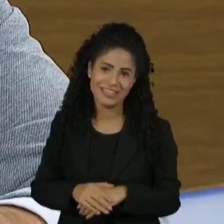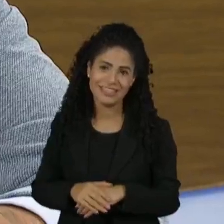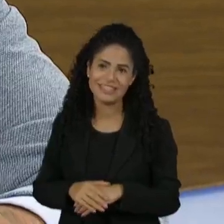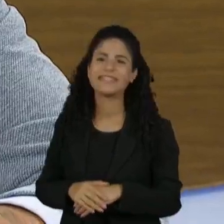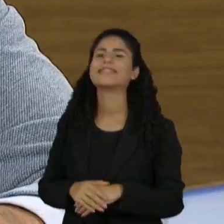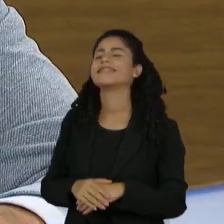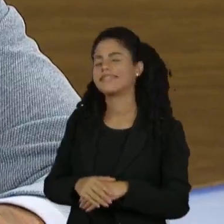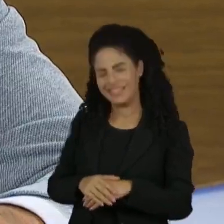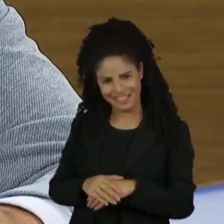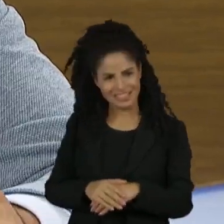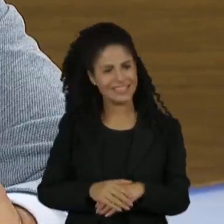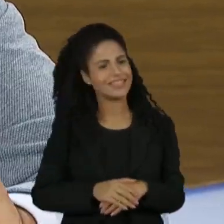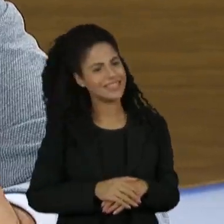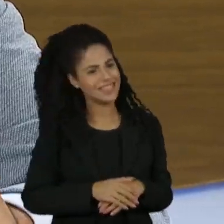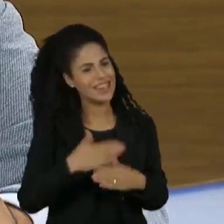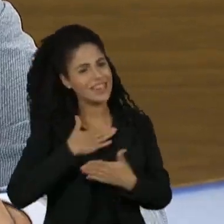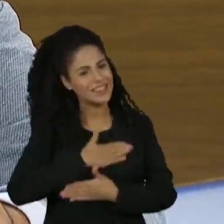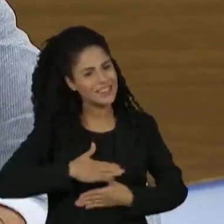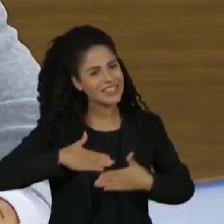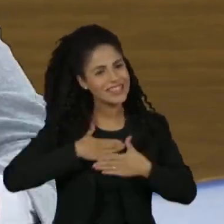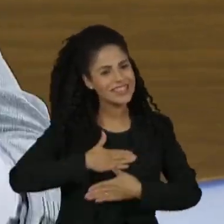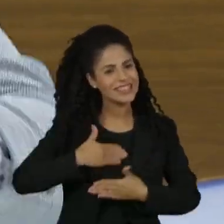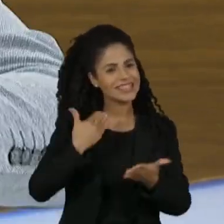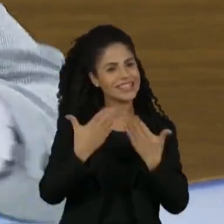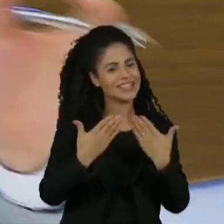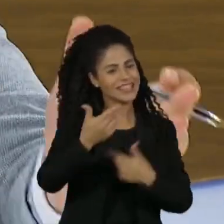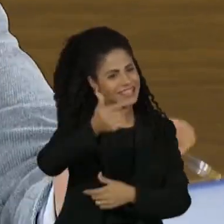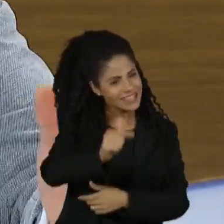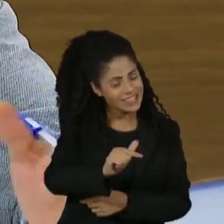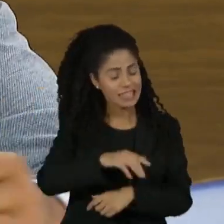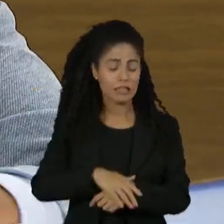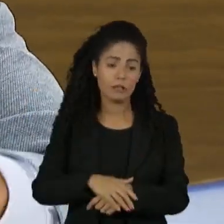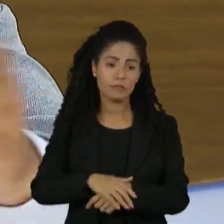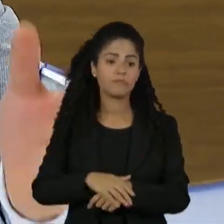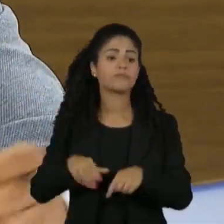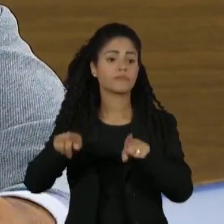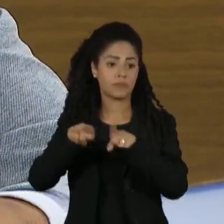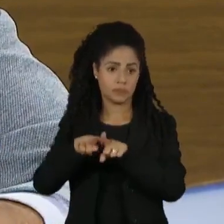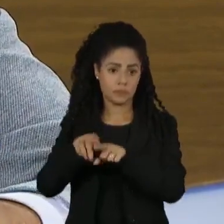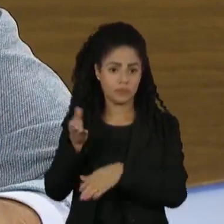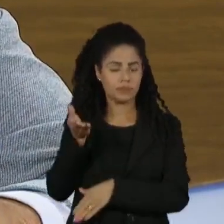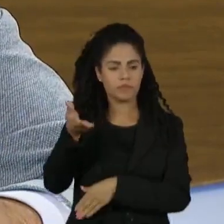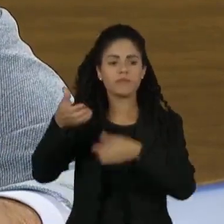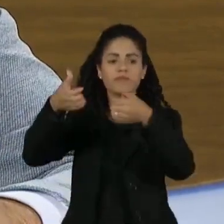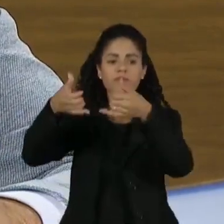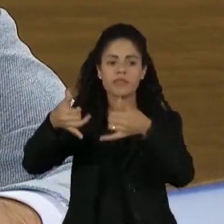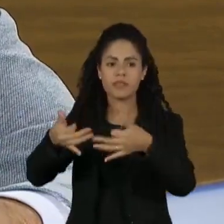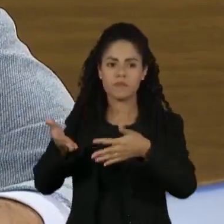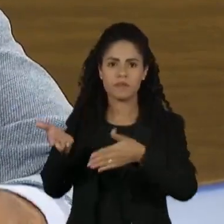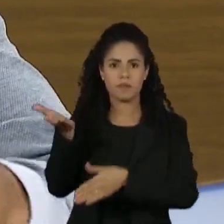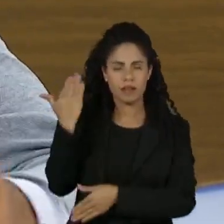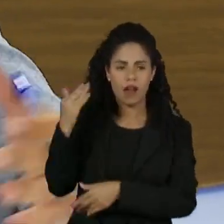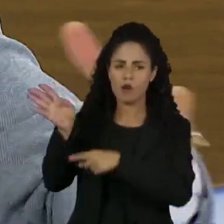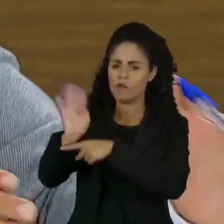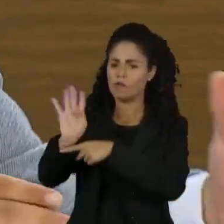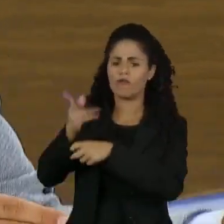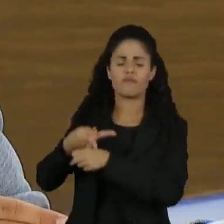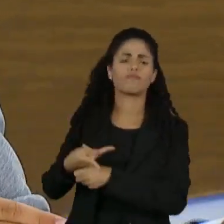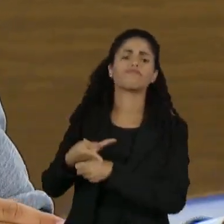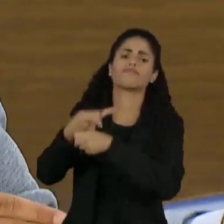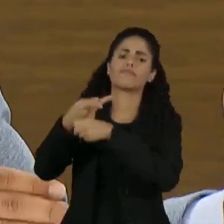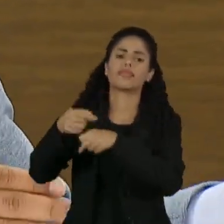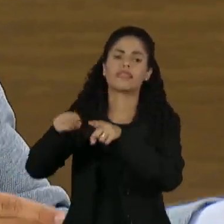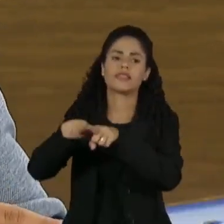vamos falar com você de novo Viu a o bom a gente falou da aceitação do Júri não precisa nem falar né o filme mais do que premiado aceitação do